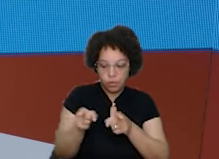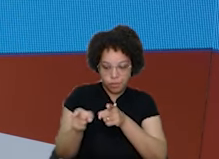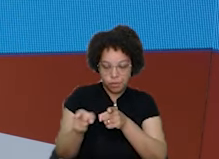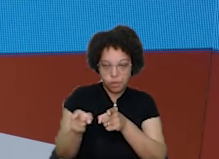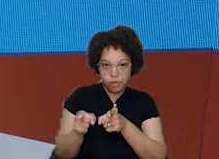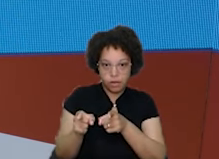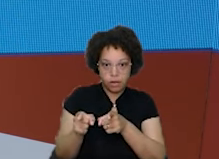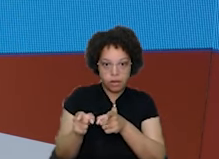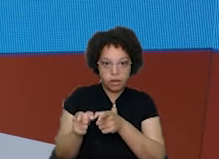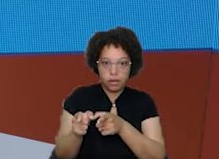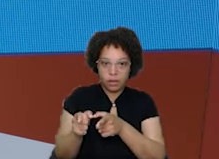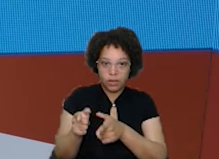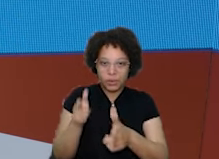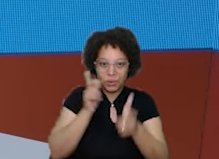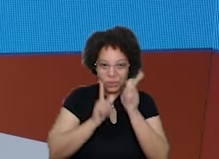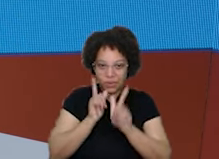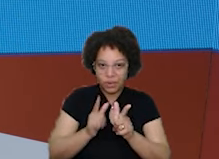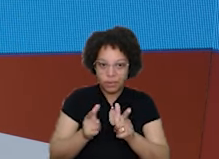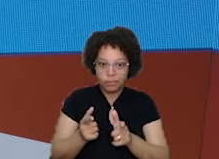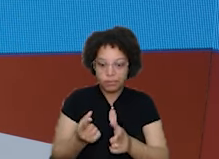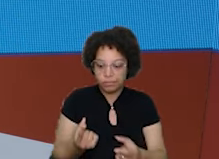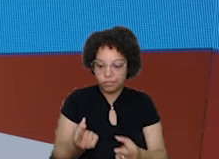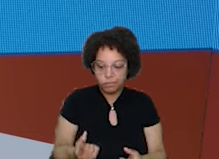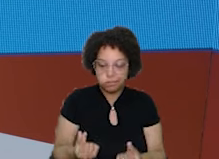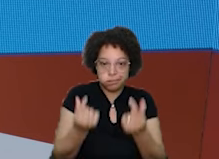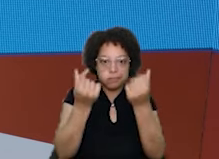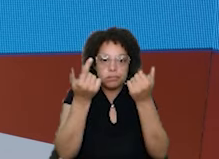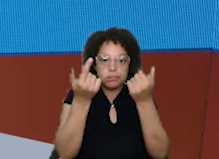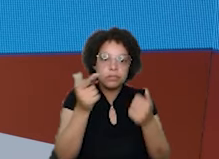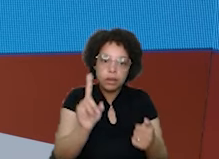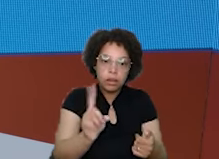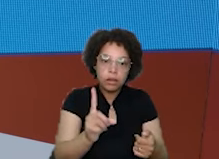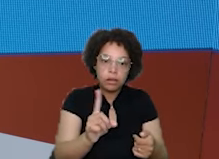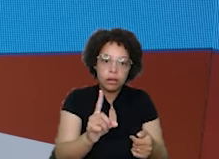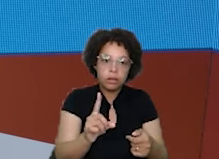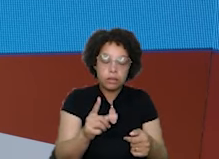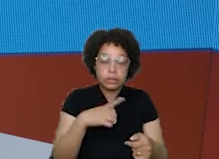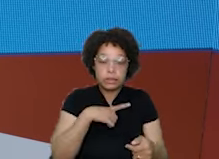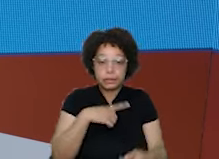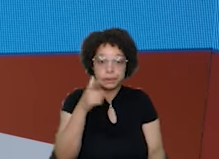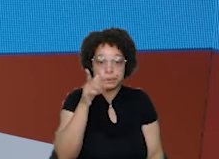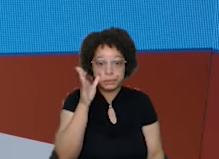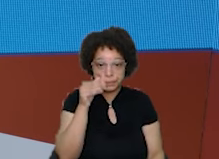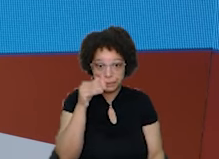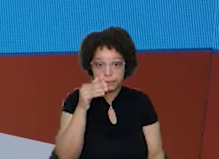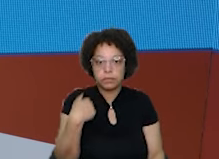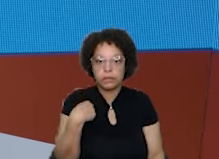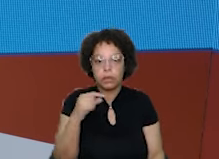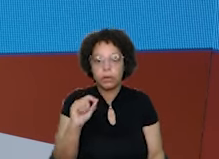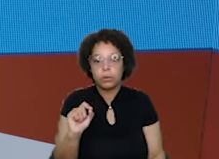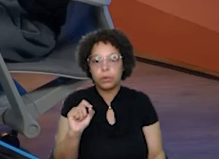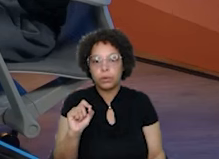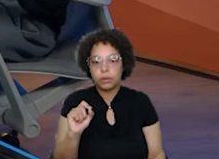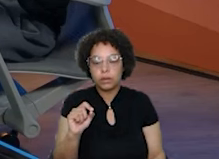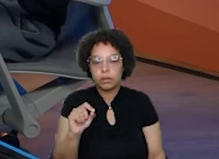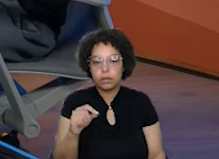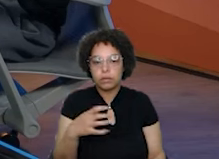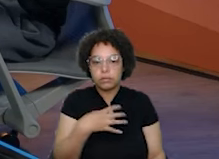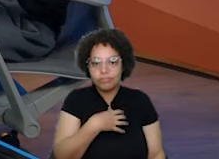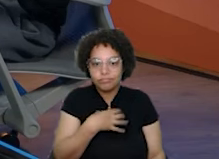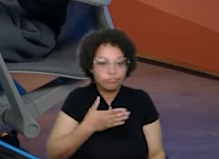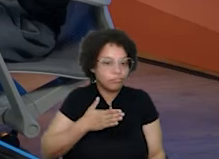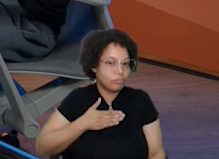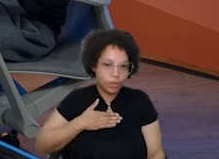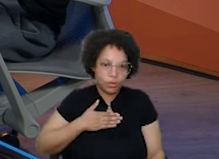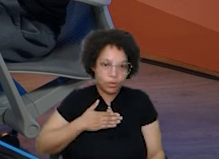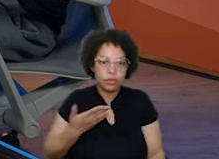curto prazo né e e e e e tem uma coisa curiosa assim que eu sinto que boa parte dos empreendedores